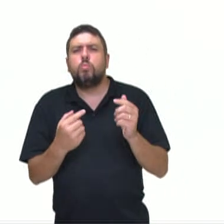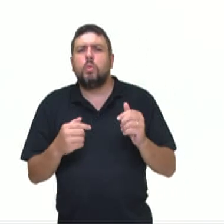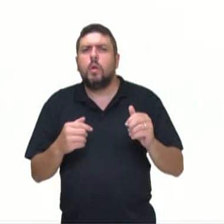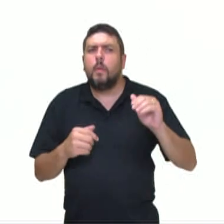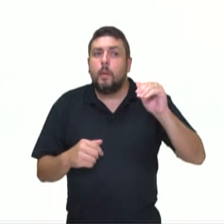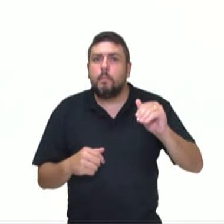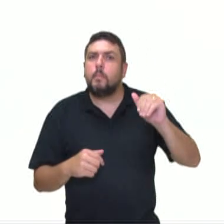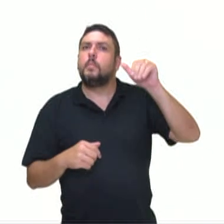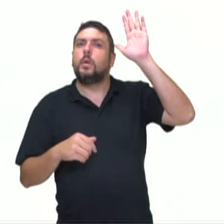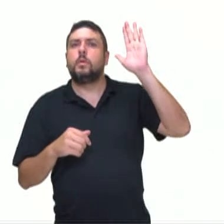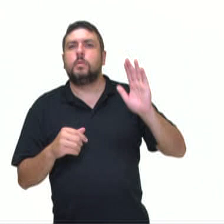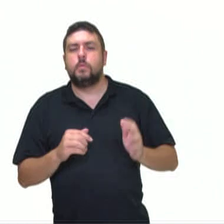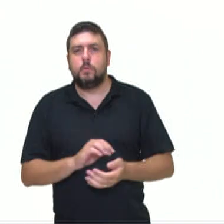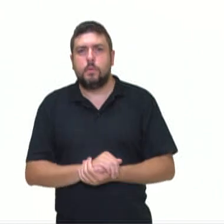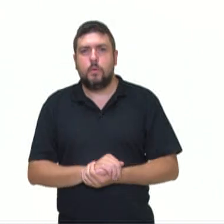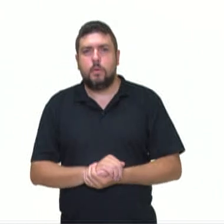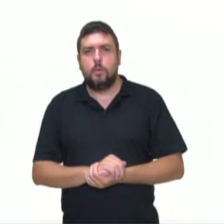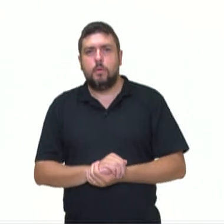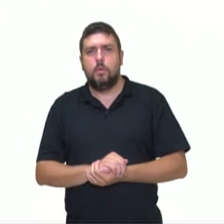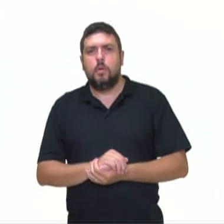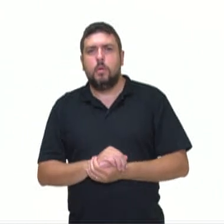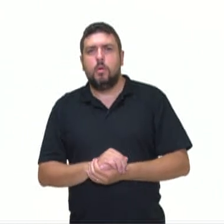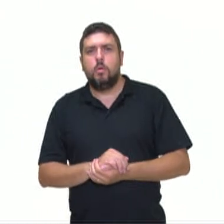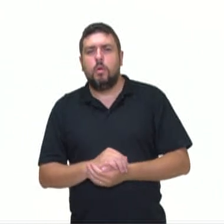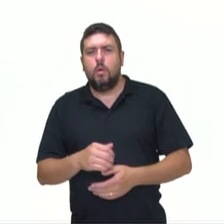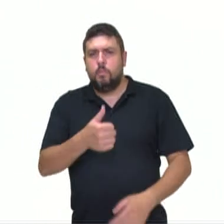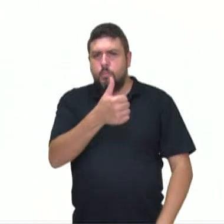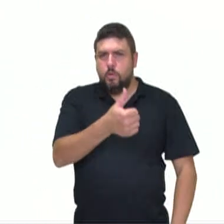de participantes? Qual número é maior,